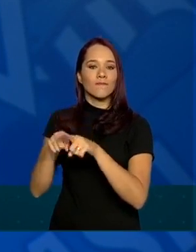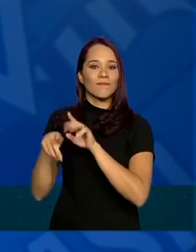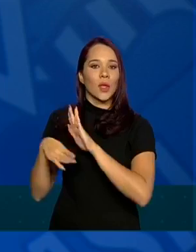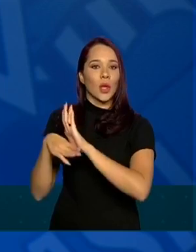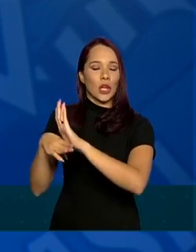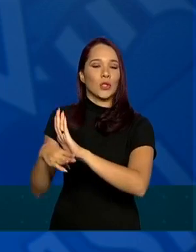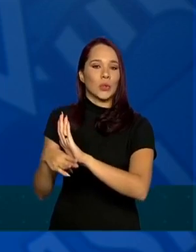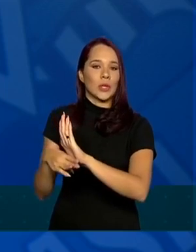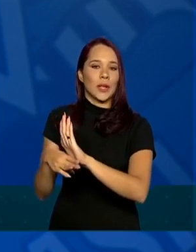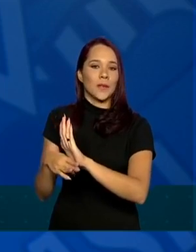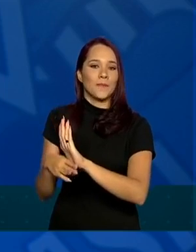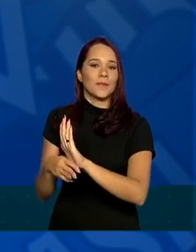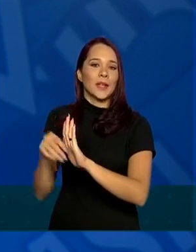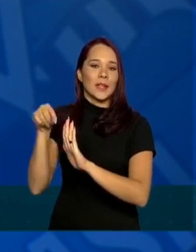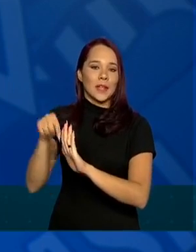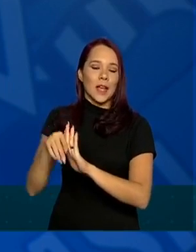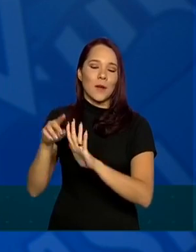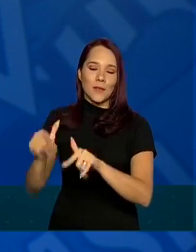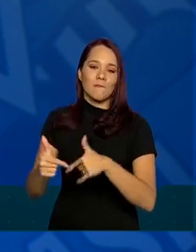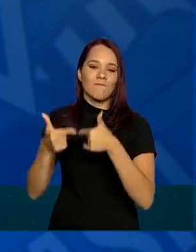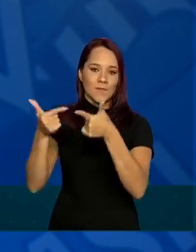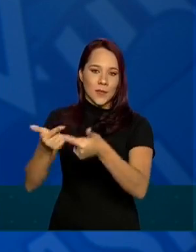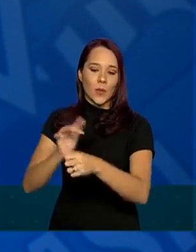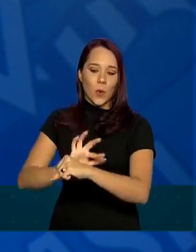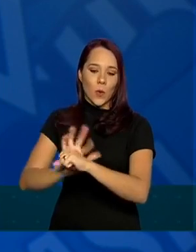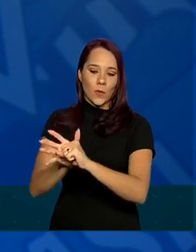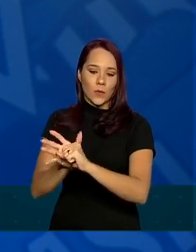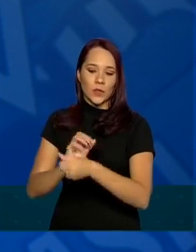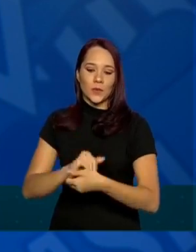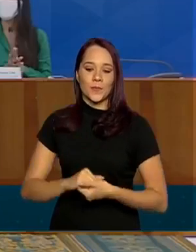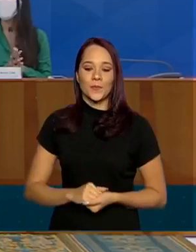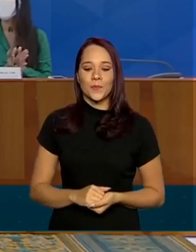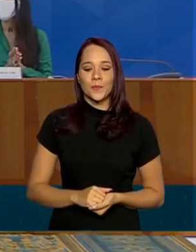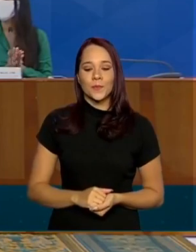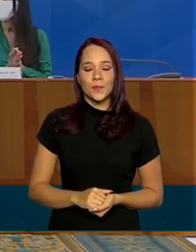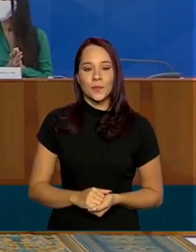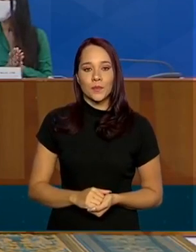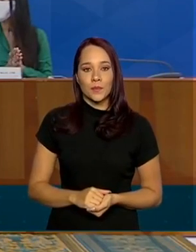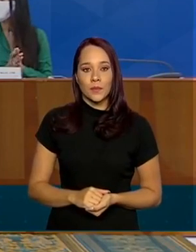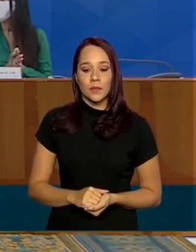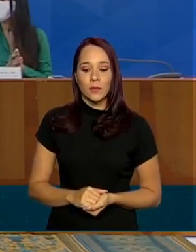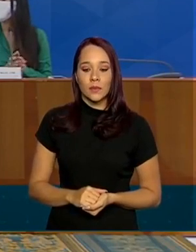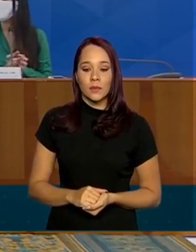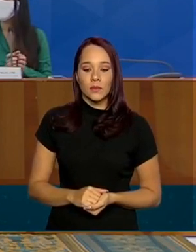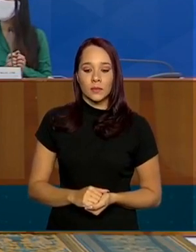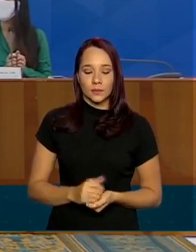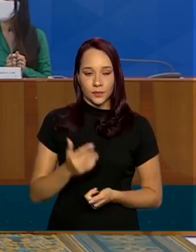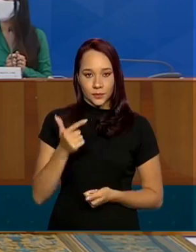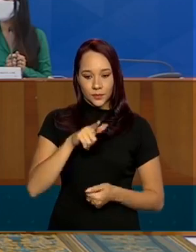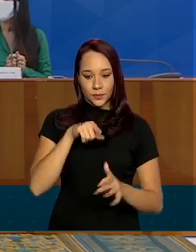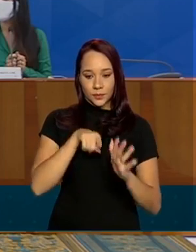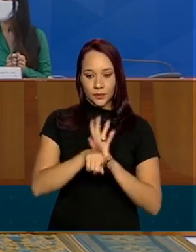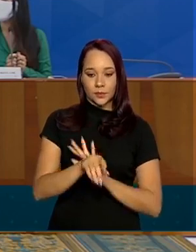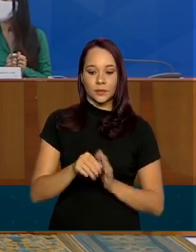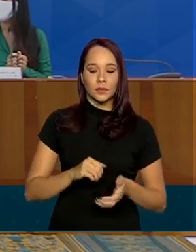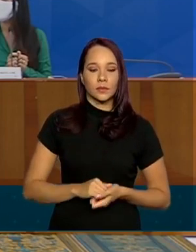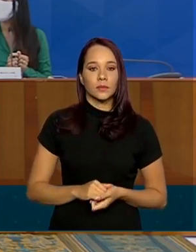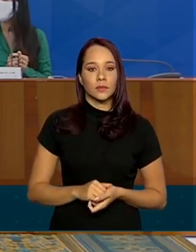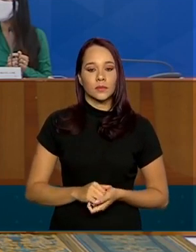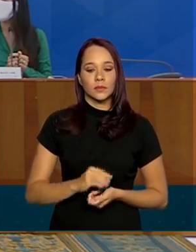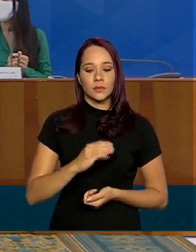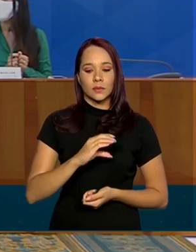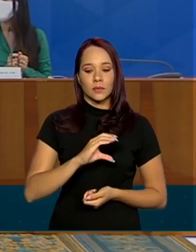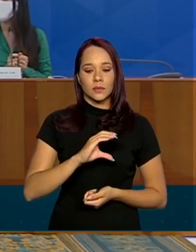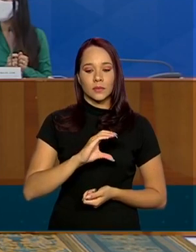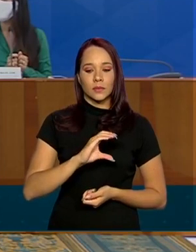operacionalização do enfrentamento ao Covid próxima pergunta próxima pergunta é